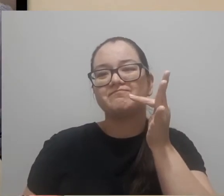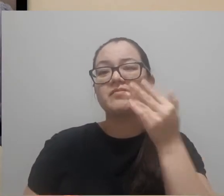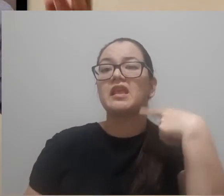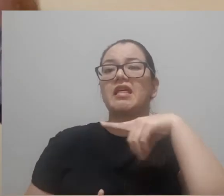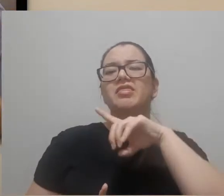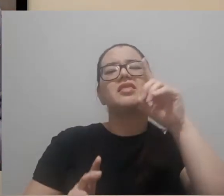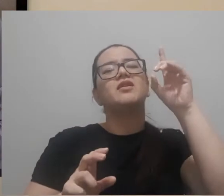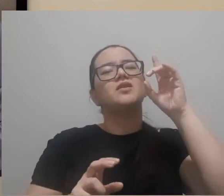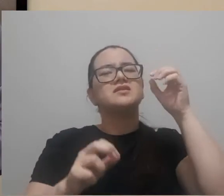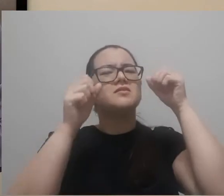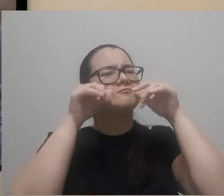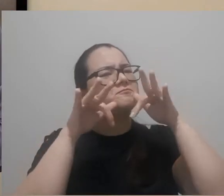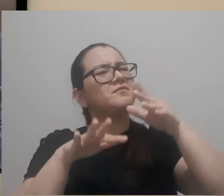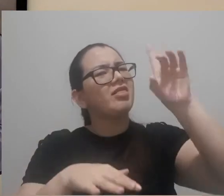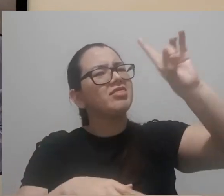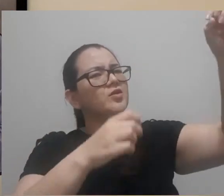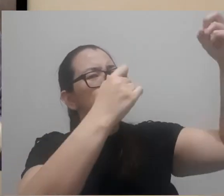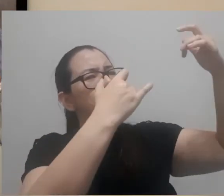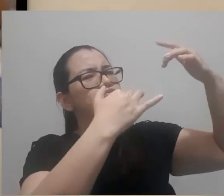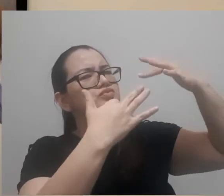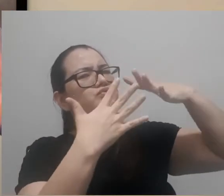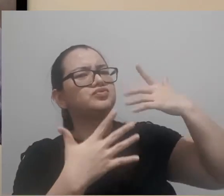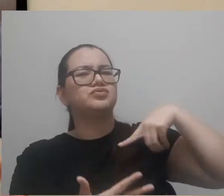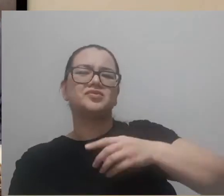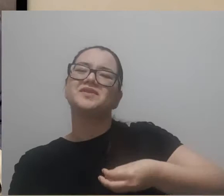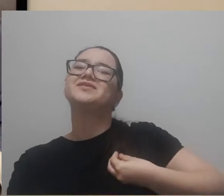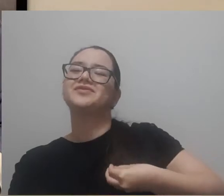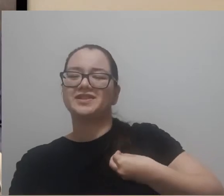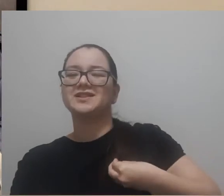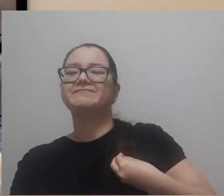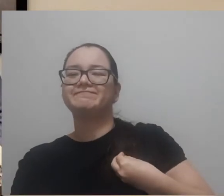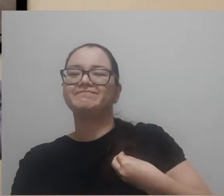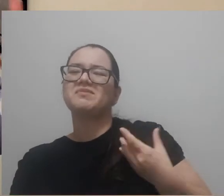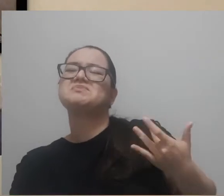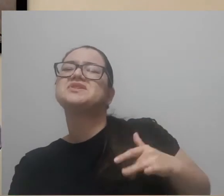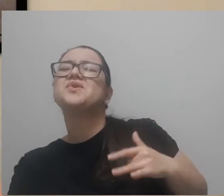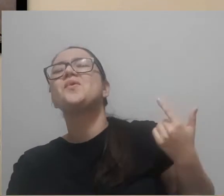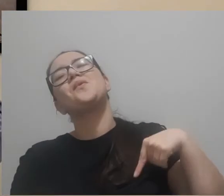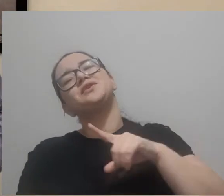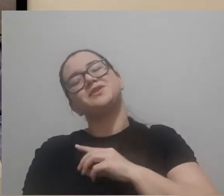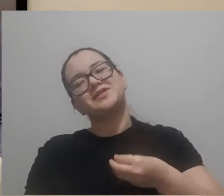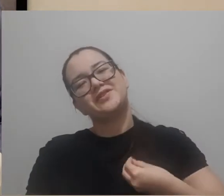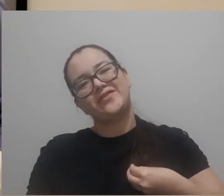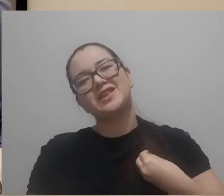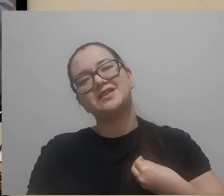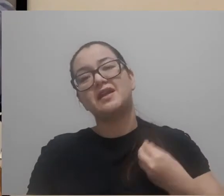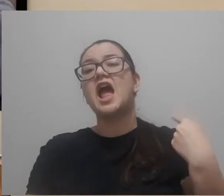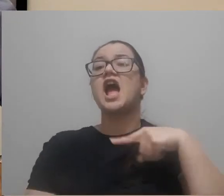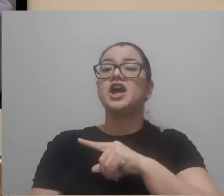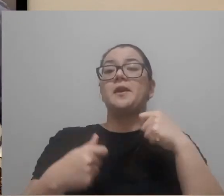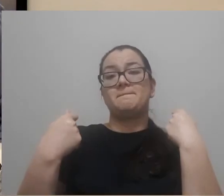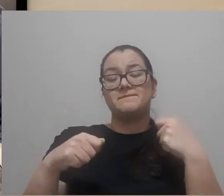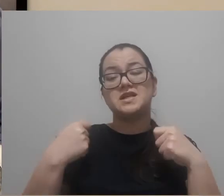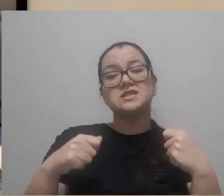abençoado, Deus tem nos presenteado com sua misericórdia. precisamos aproveitar